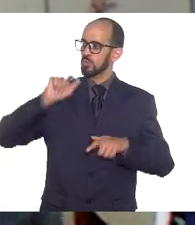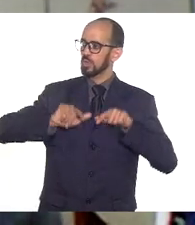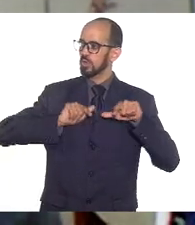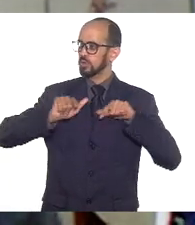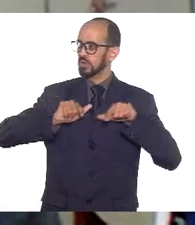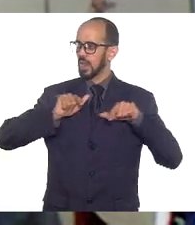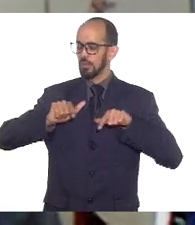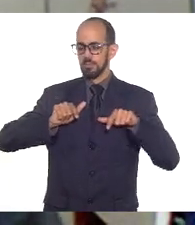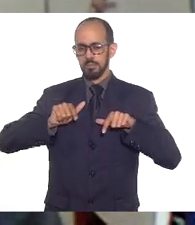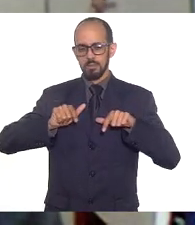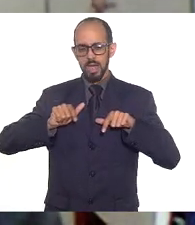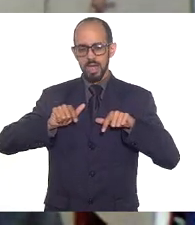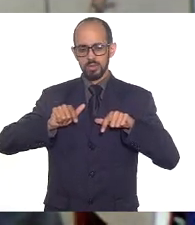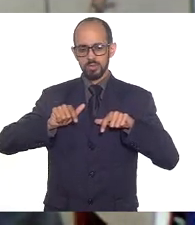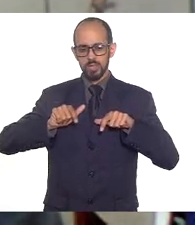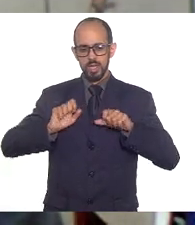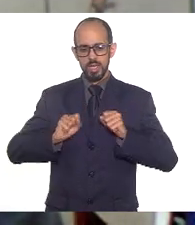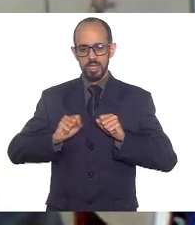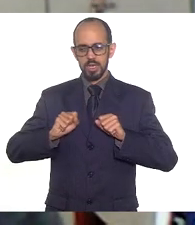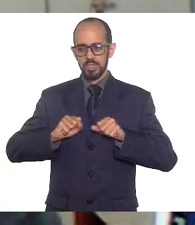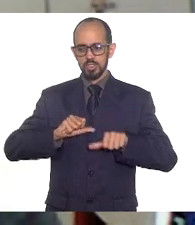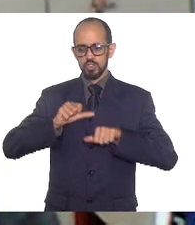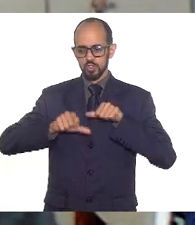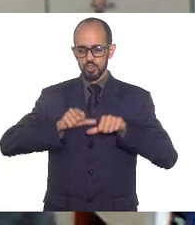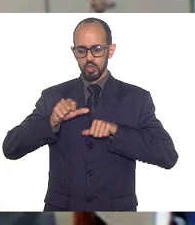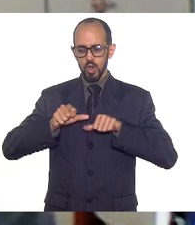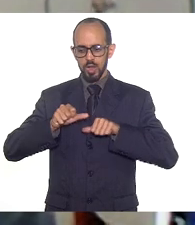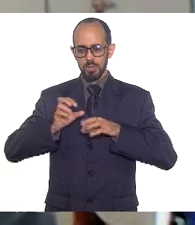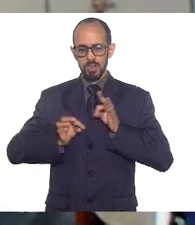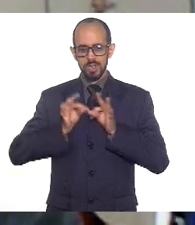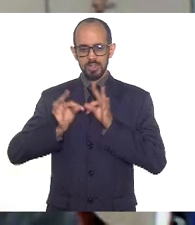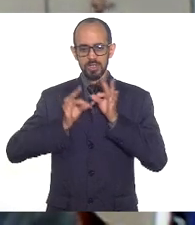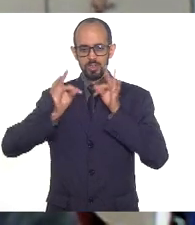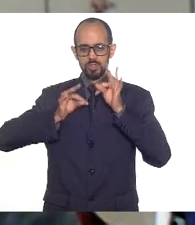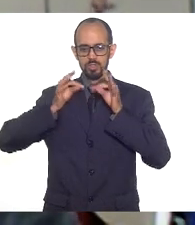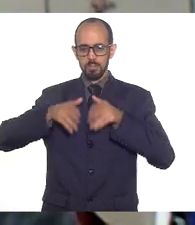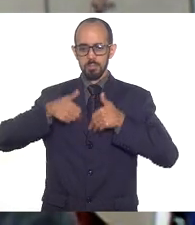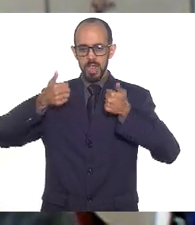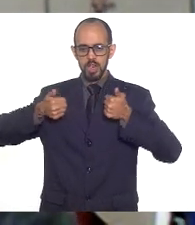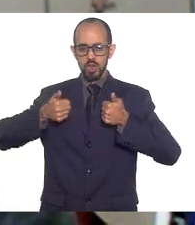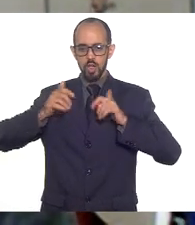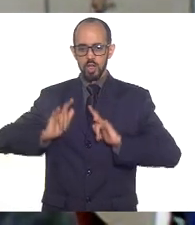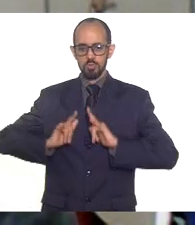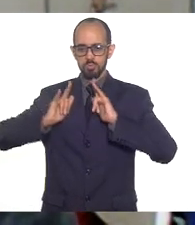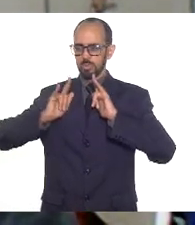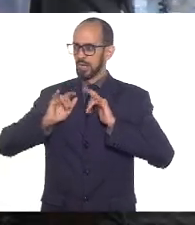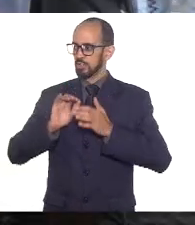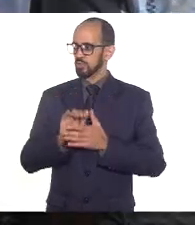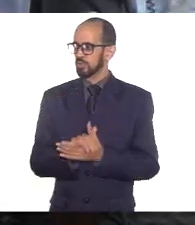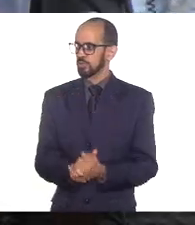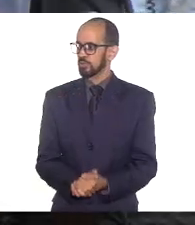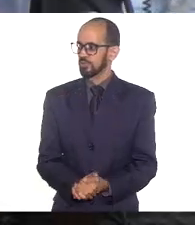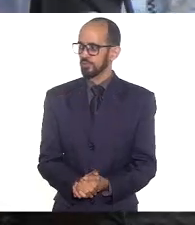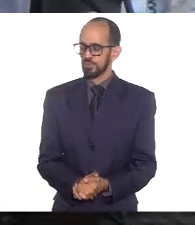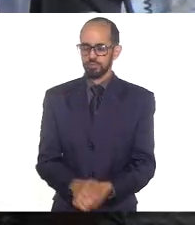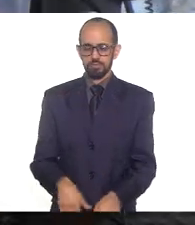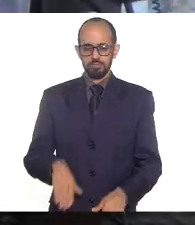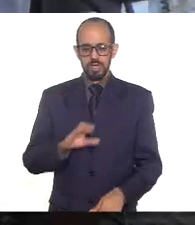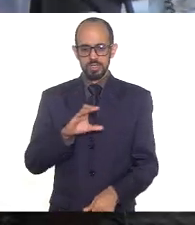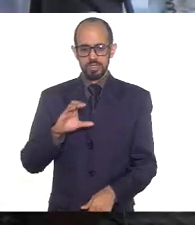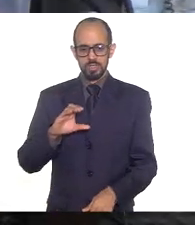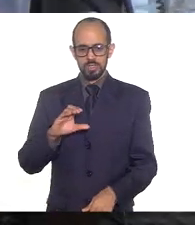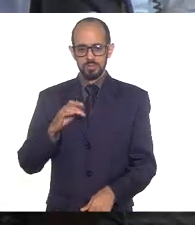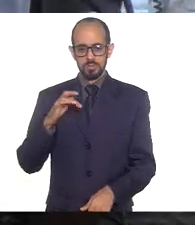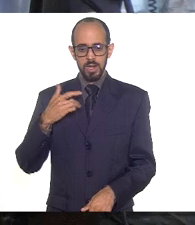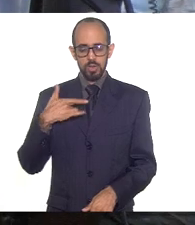trabalho é de modernização da Assembleia Legislativa a proporção do novo prédio obrigado o que pela comissão de saúde